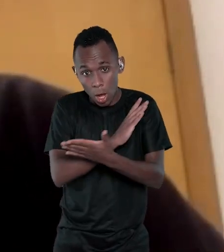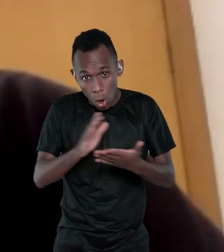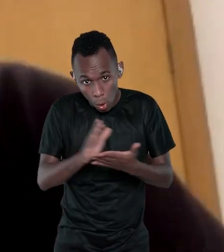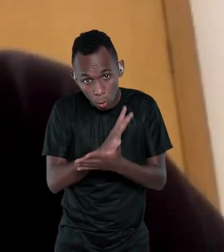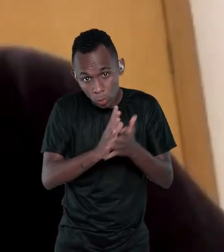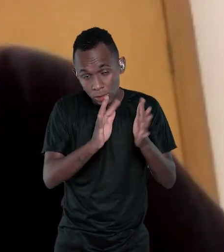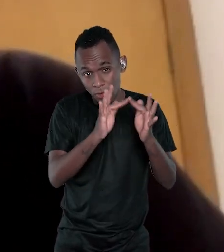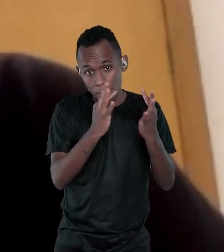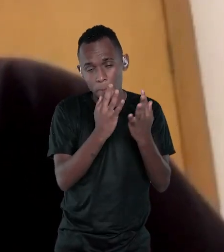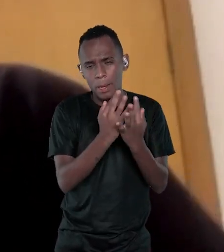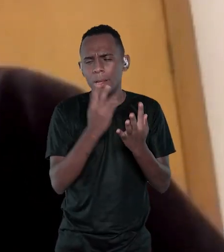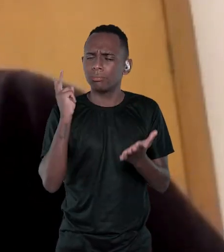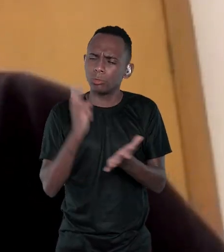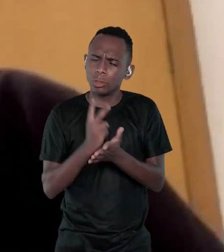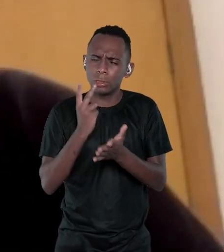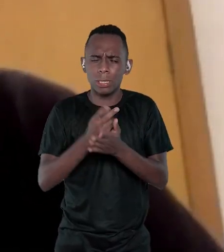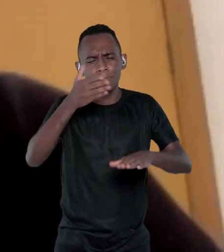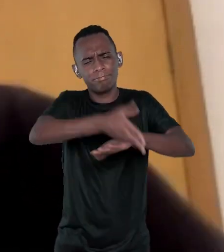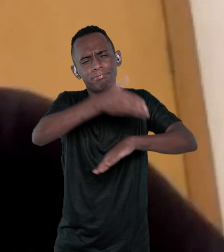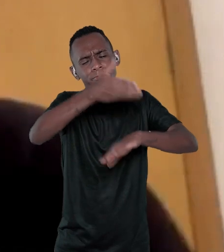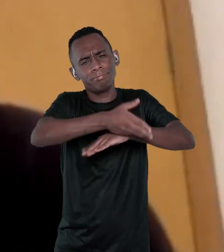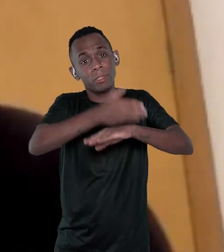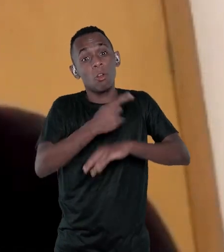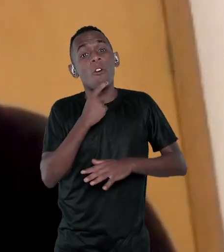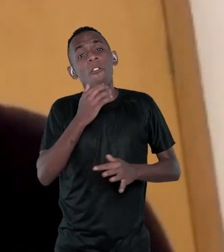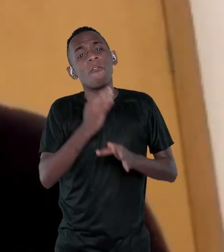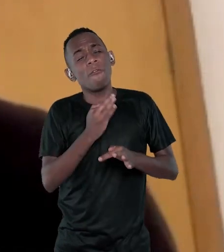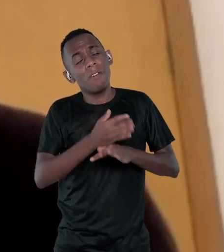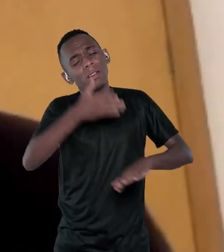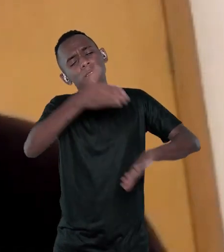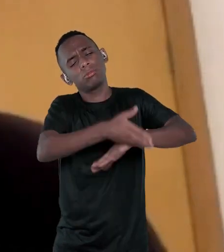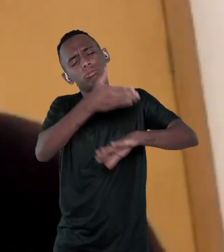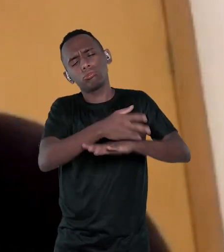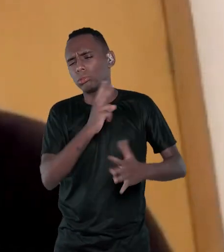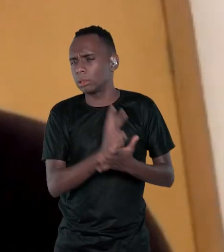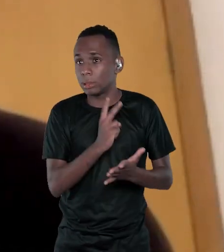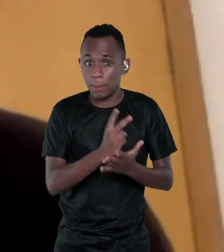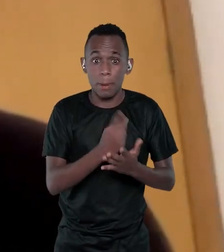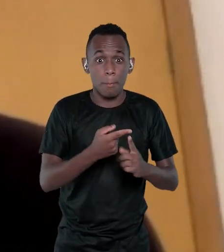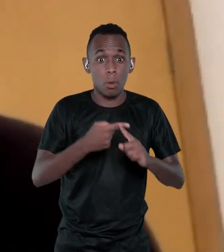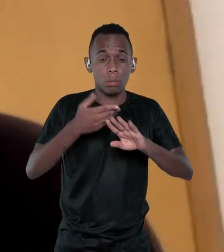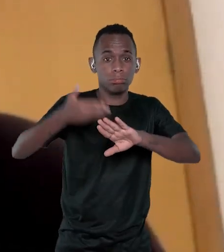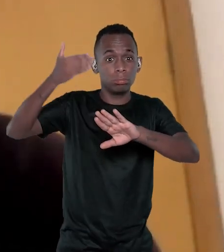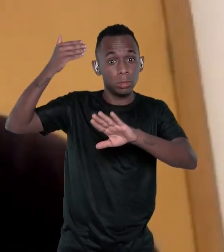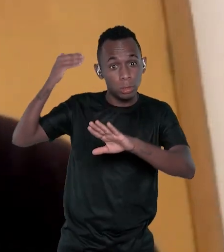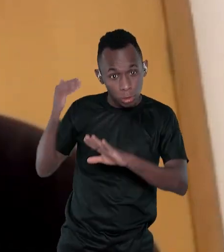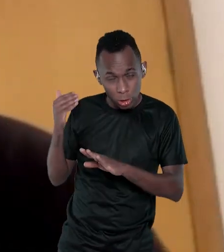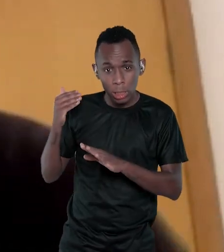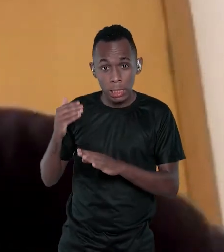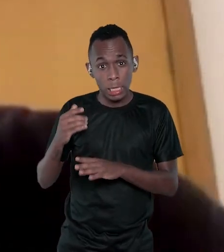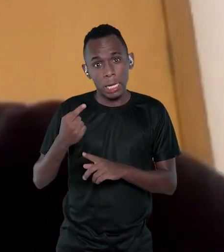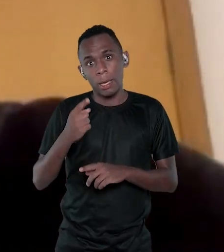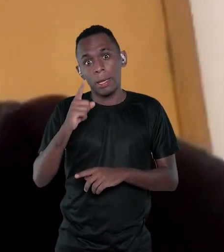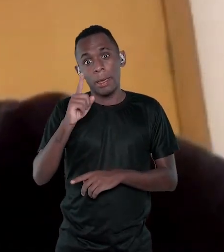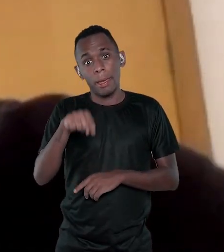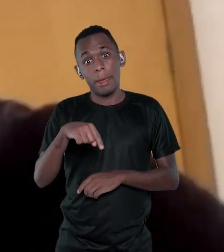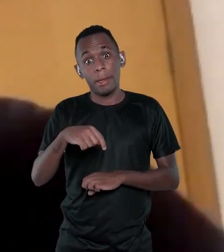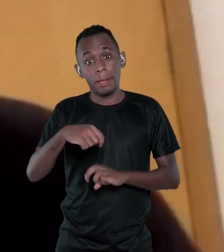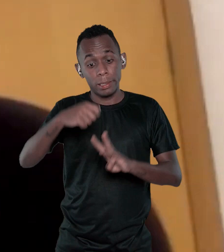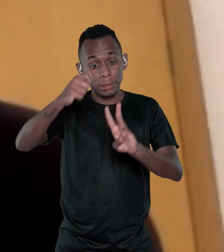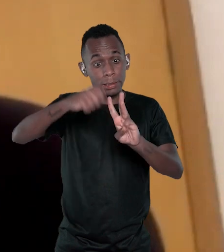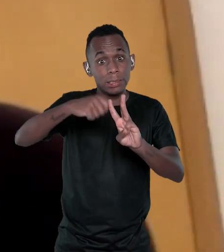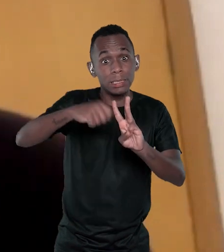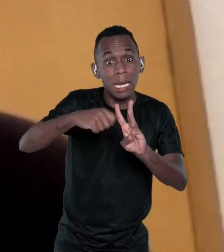gente sempre ia. E eu passava férias completas, assim, né? Antigamente eram 3